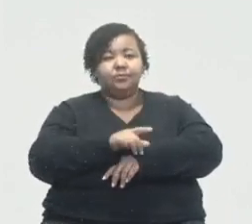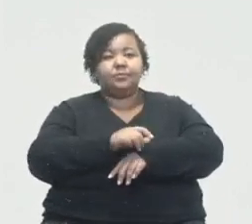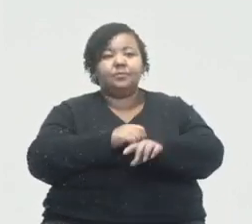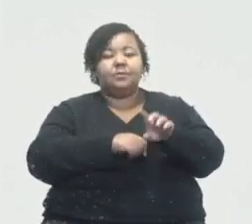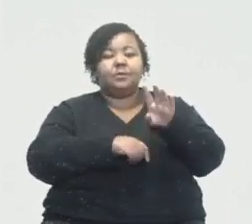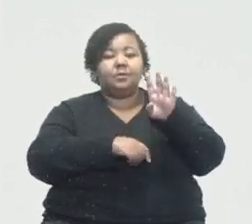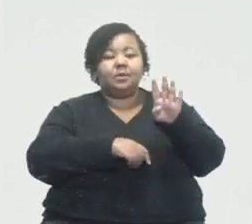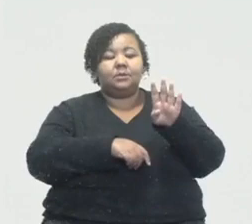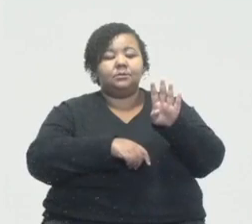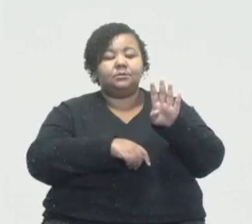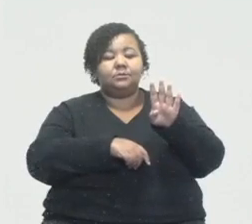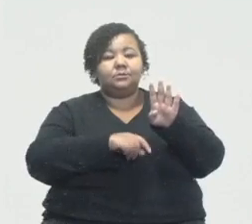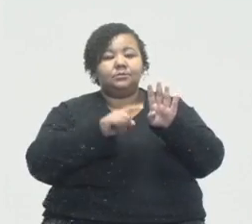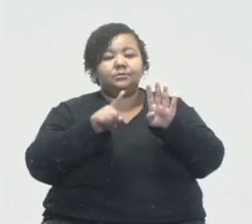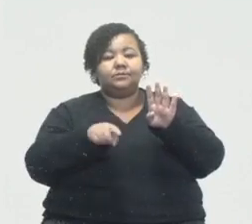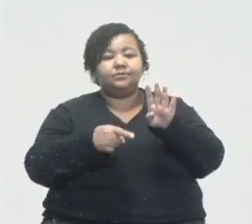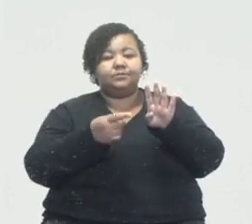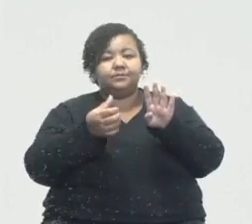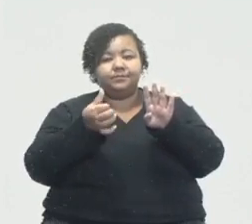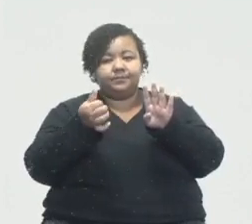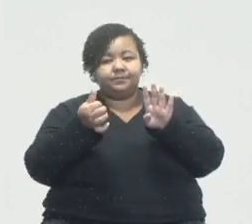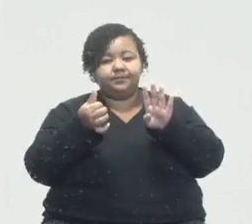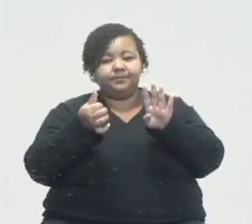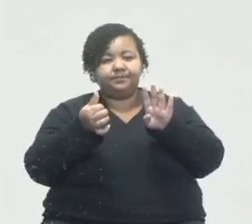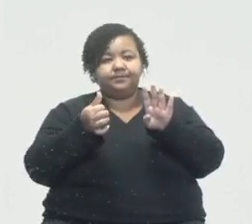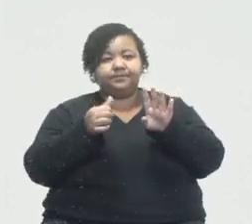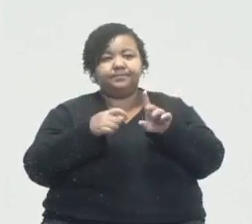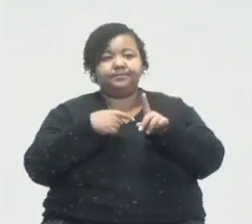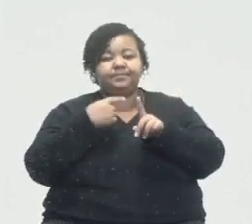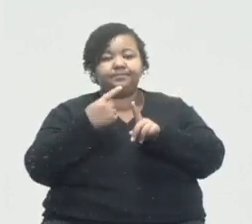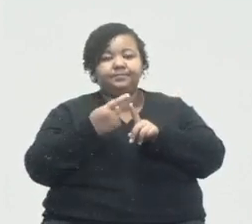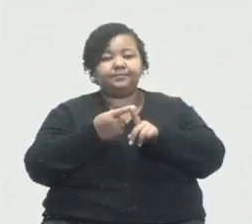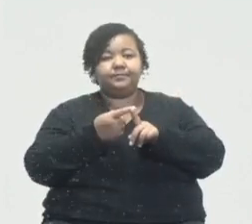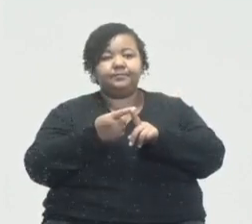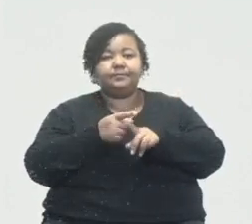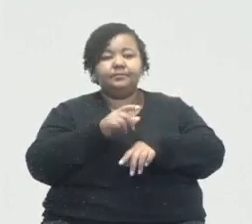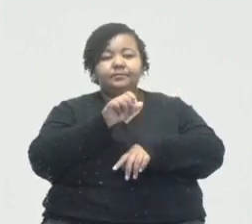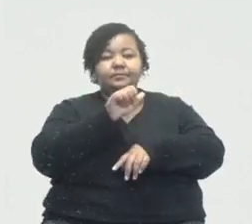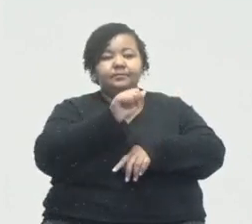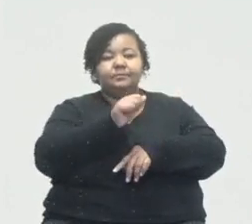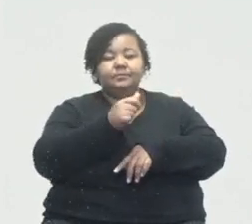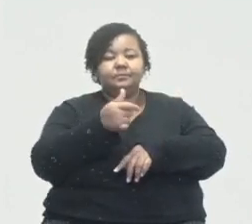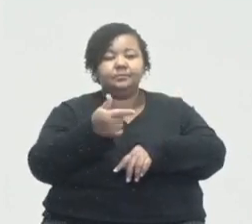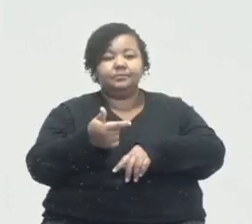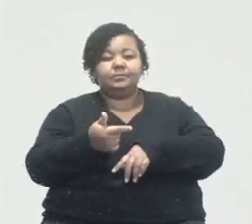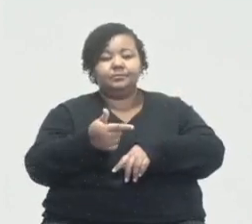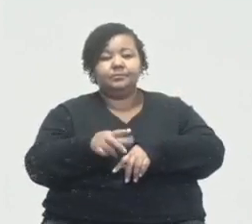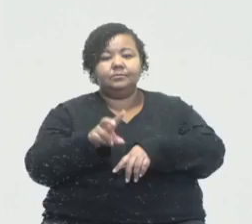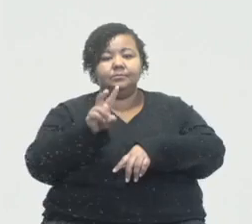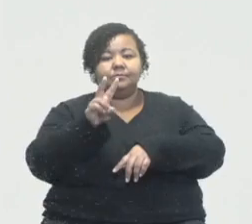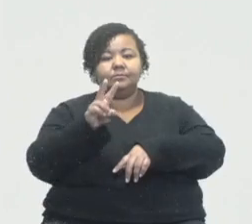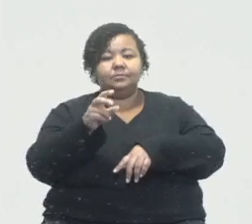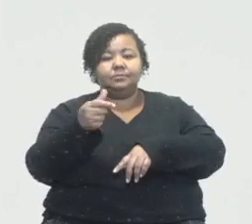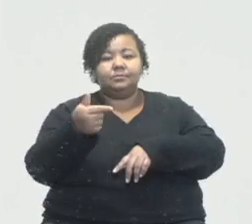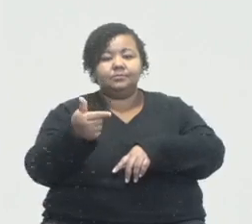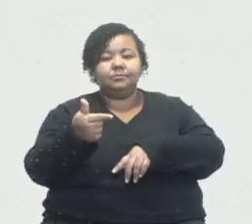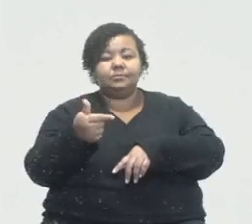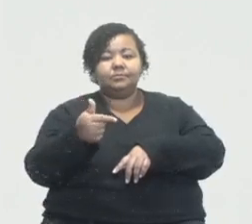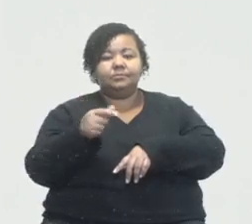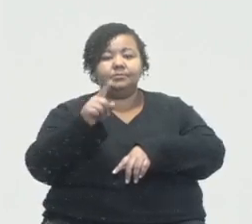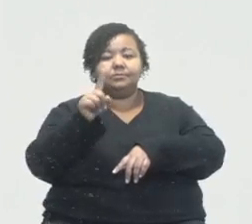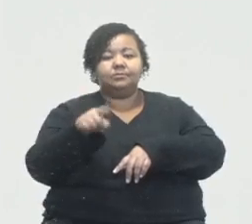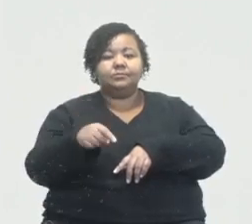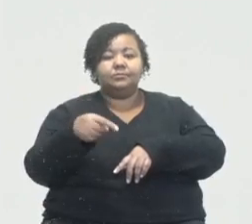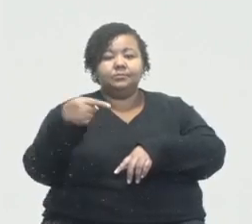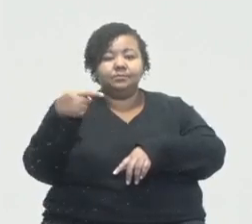4 e 6, mais A2. E o nosso V2, que foi dado, é